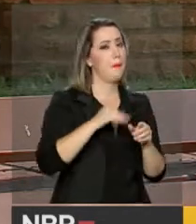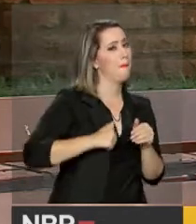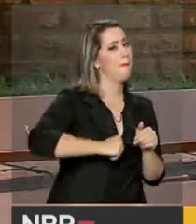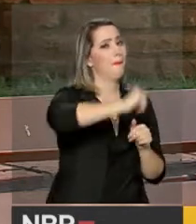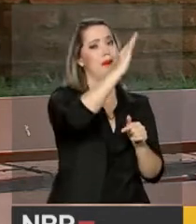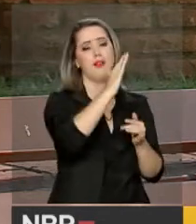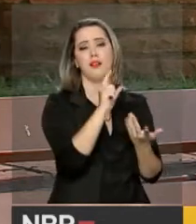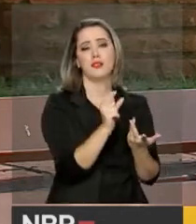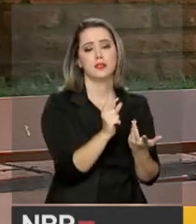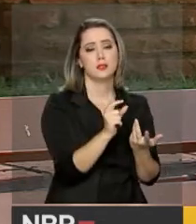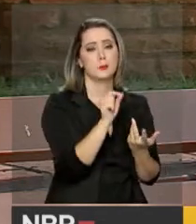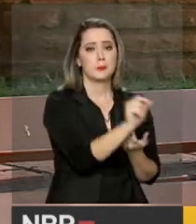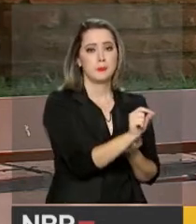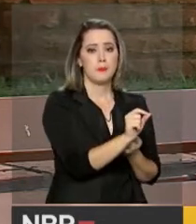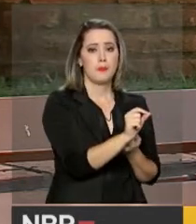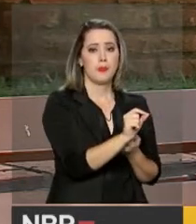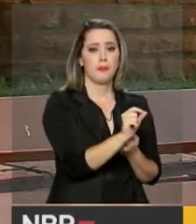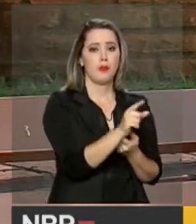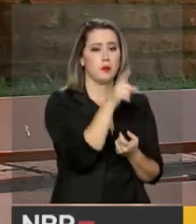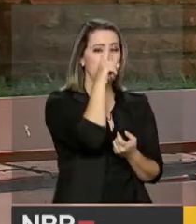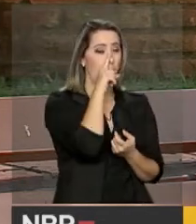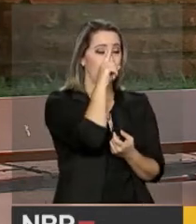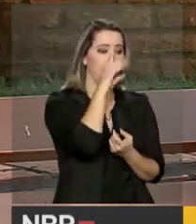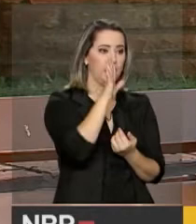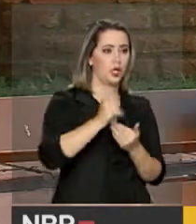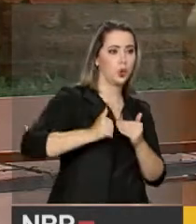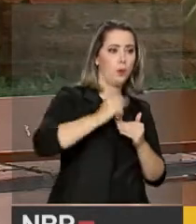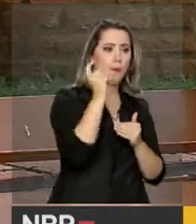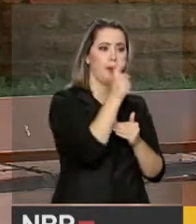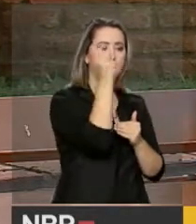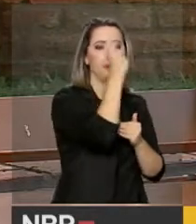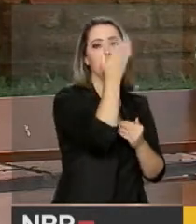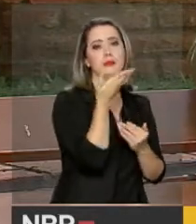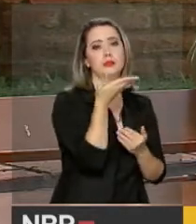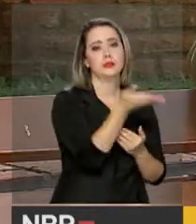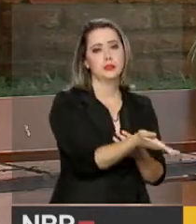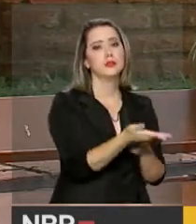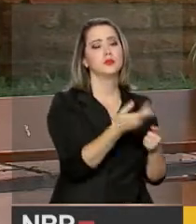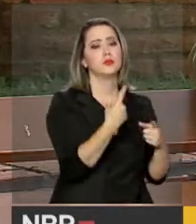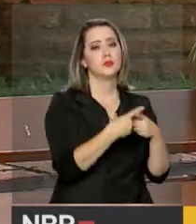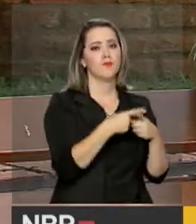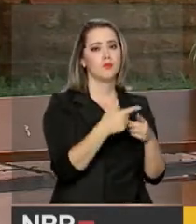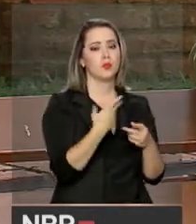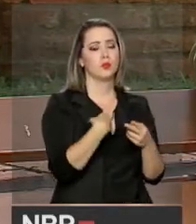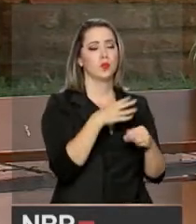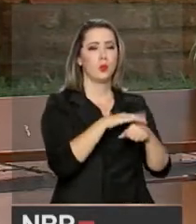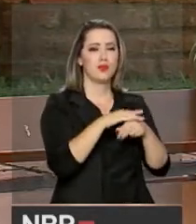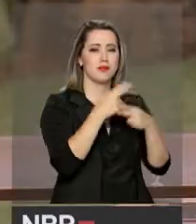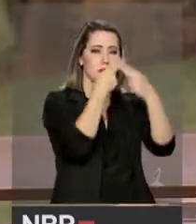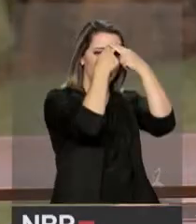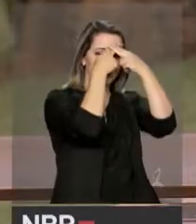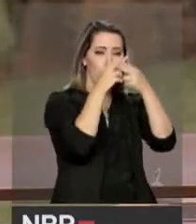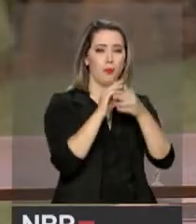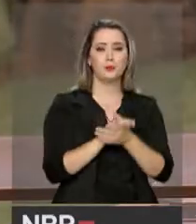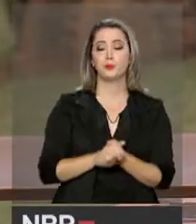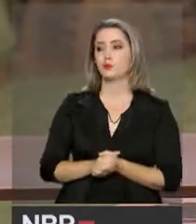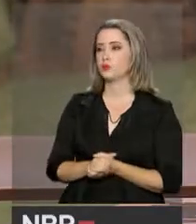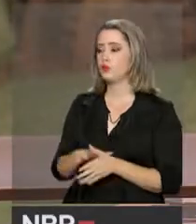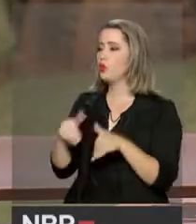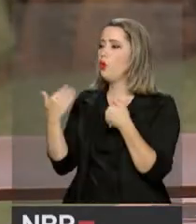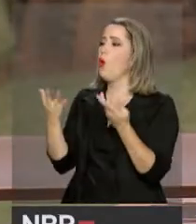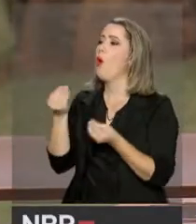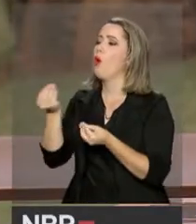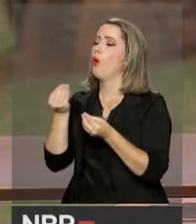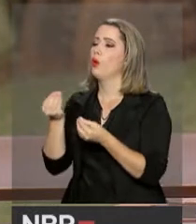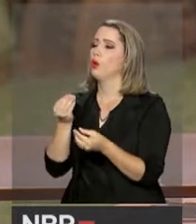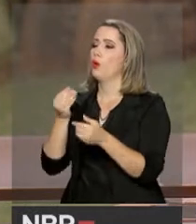mais o fator de risco fica mais acentuado para o adoecimento mental. Então, como o Brasil tem